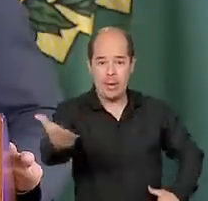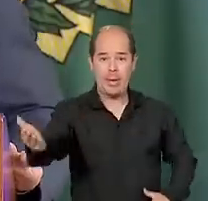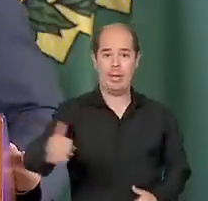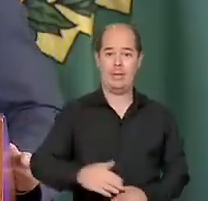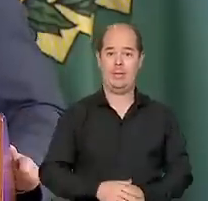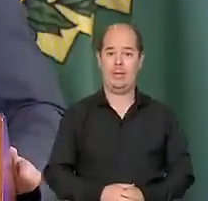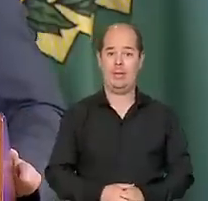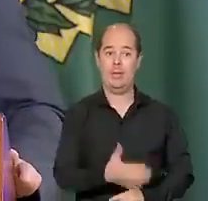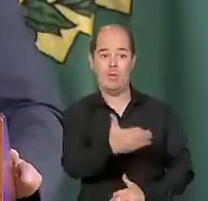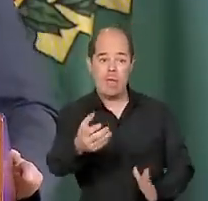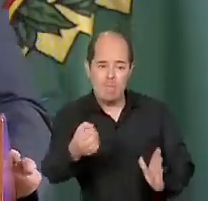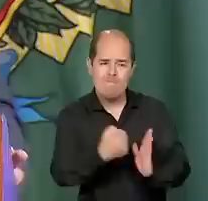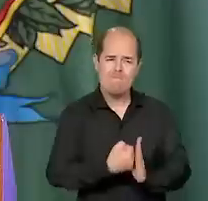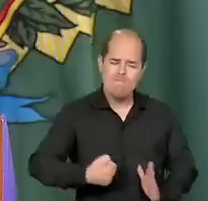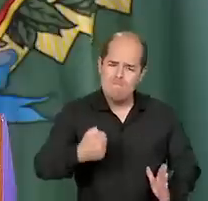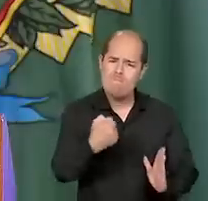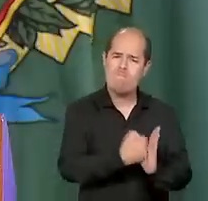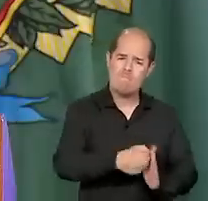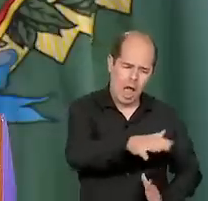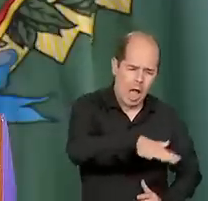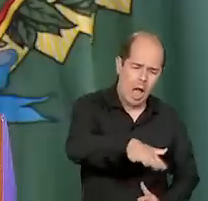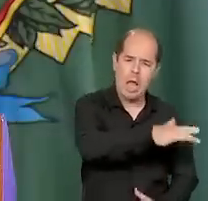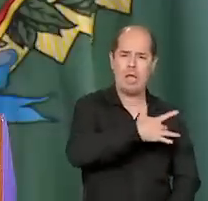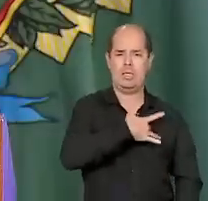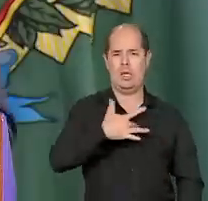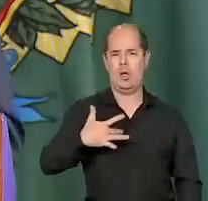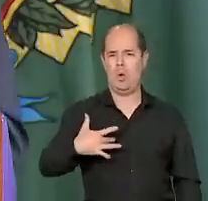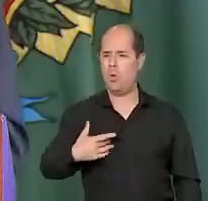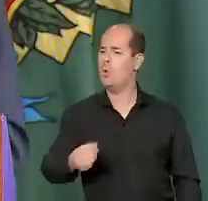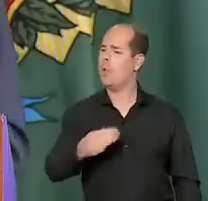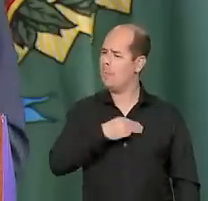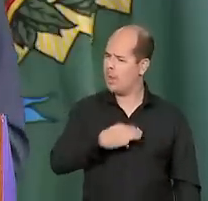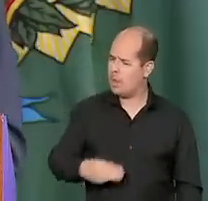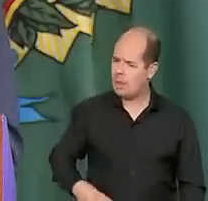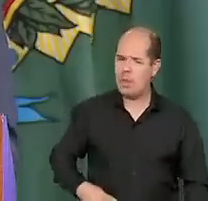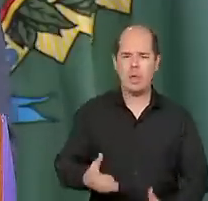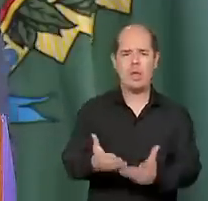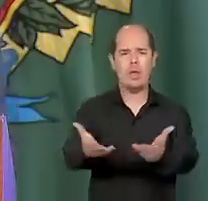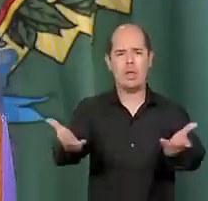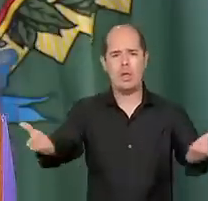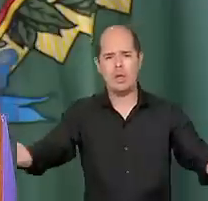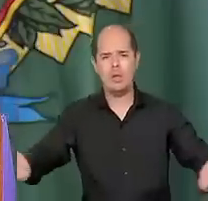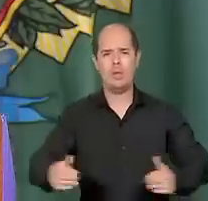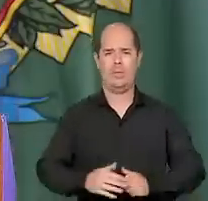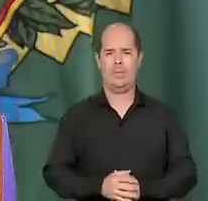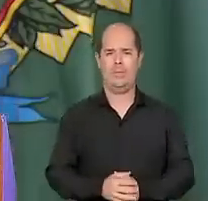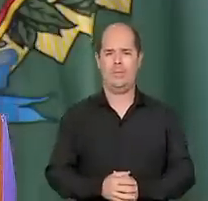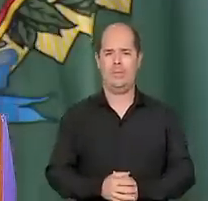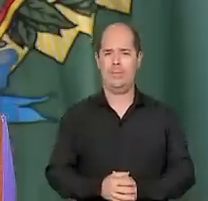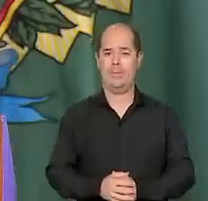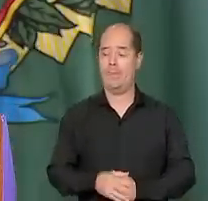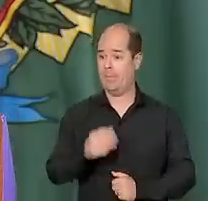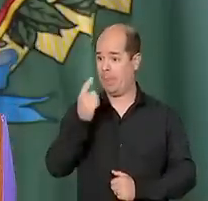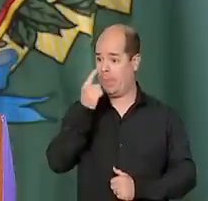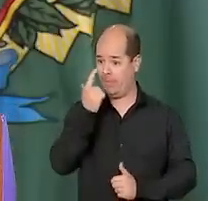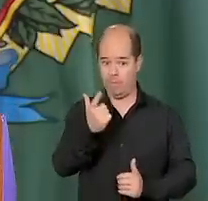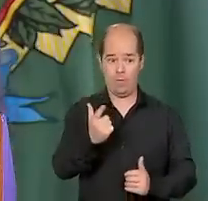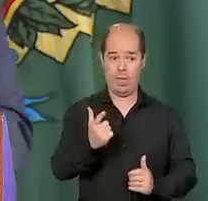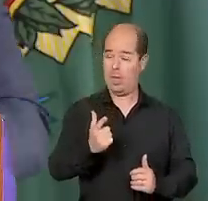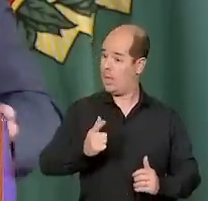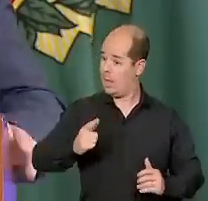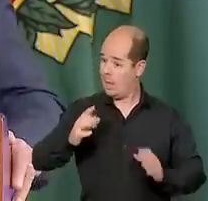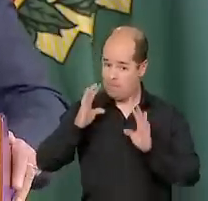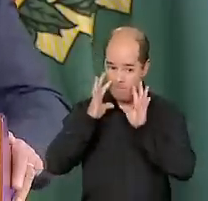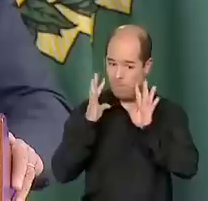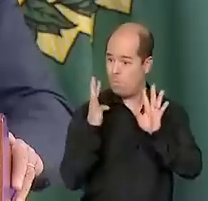área da saúde, dos nossos ministros e ministras, para uma coisa que está